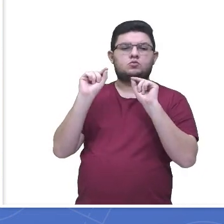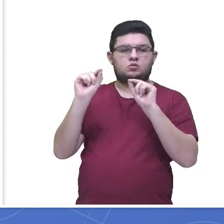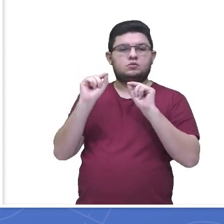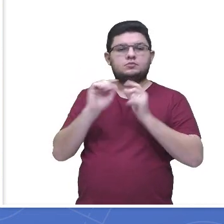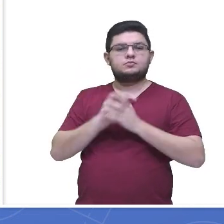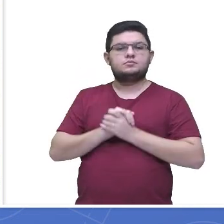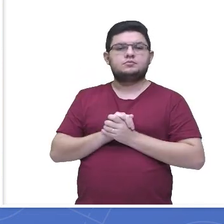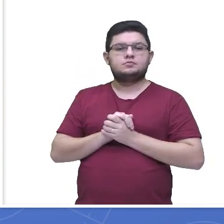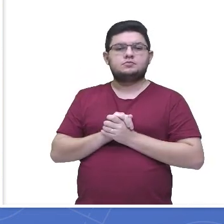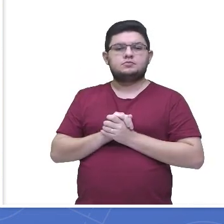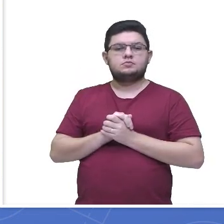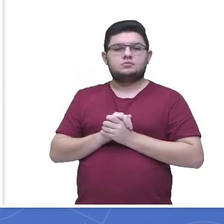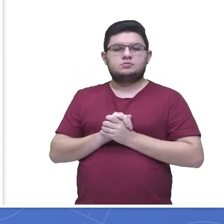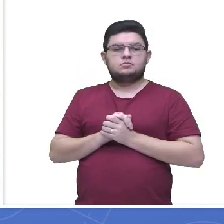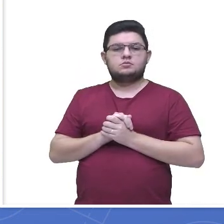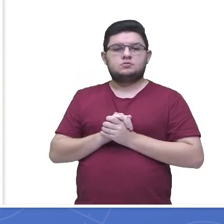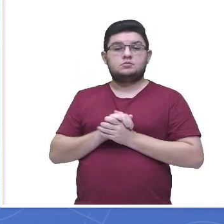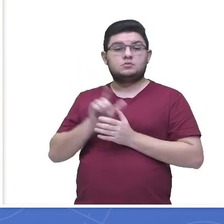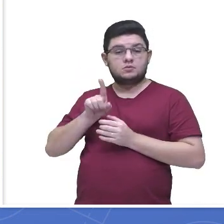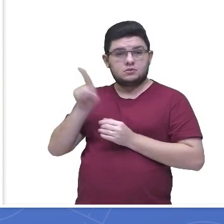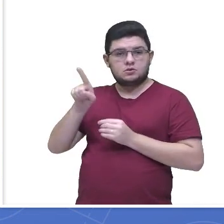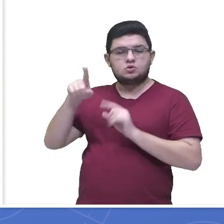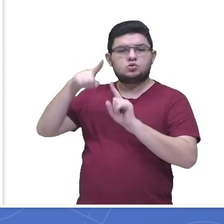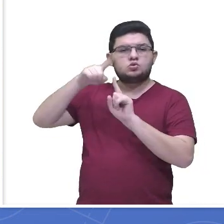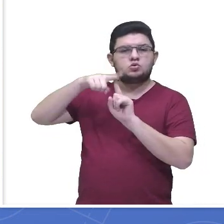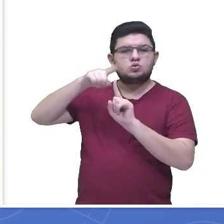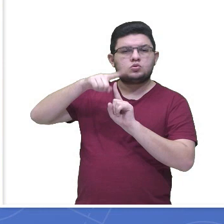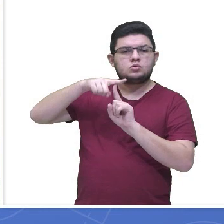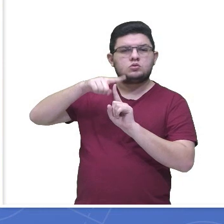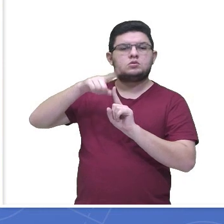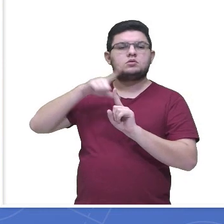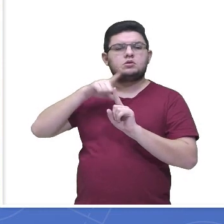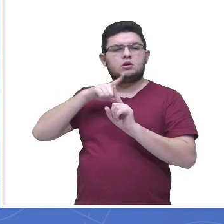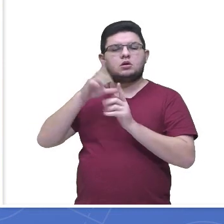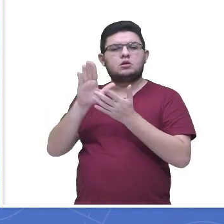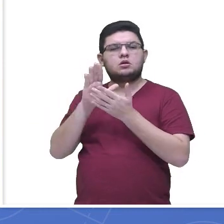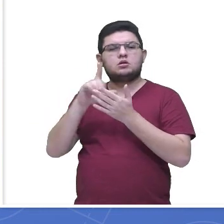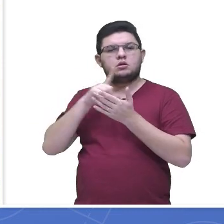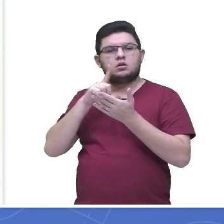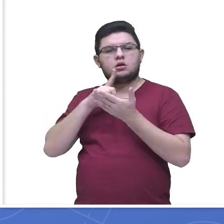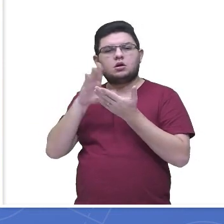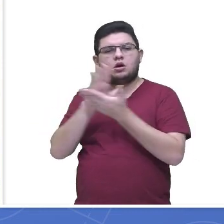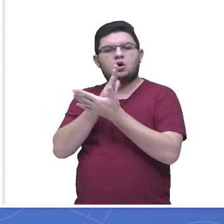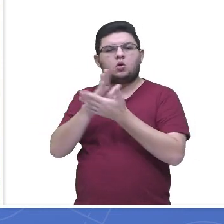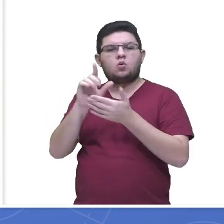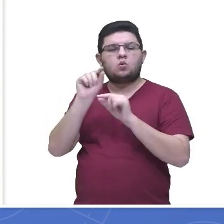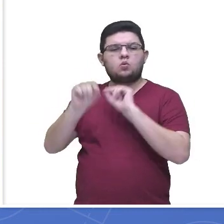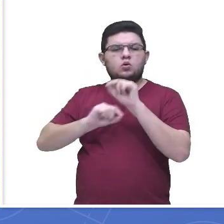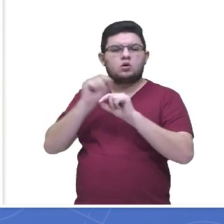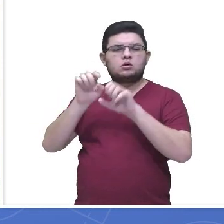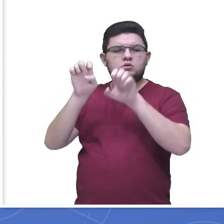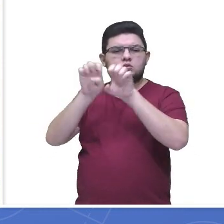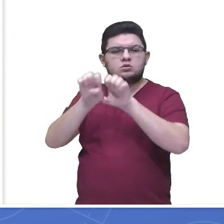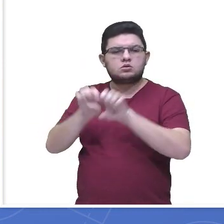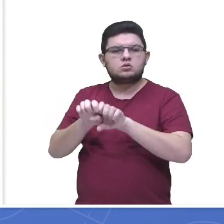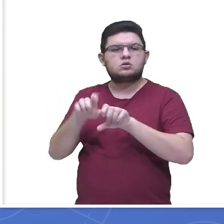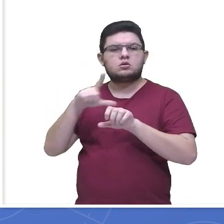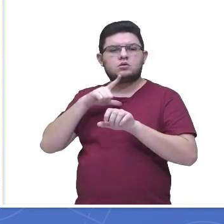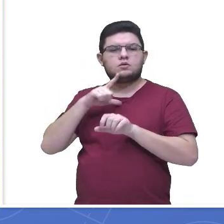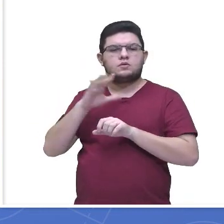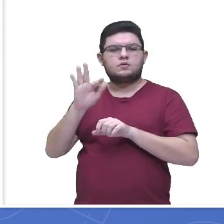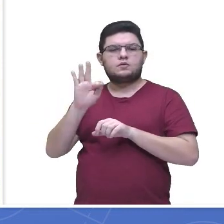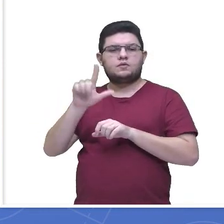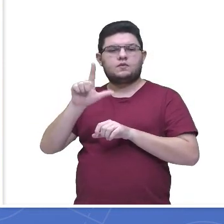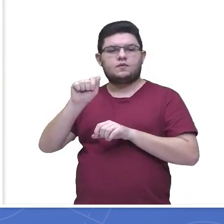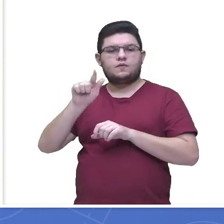temos esse tipo de bactéria, ela possui algumas estruturas como flagelo, por exemplo. Esse flagelo, ó, são